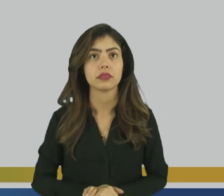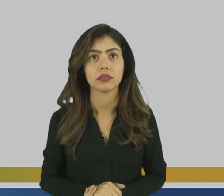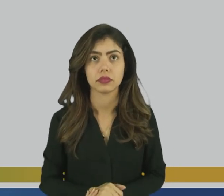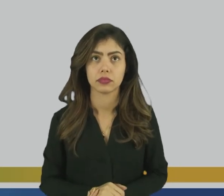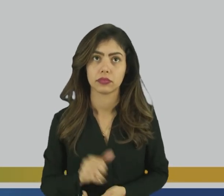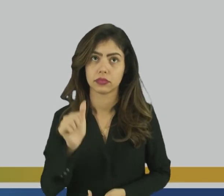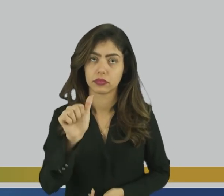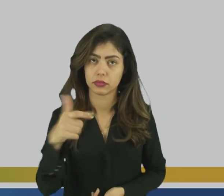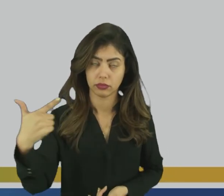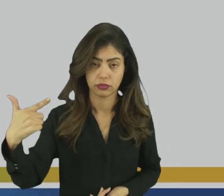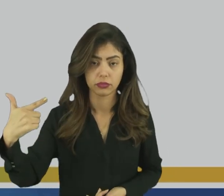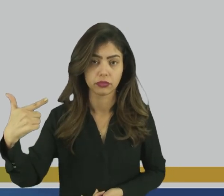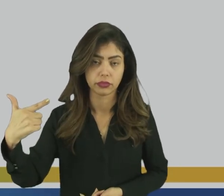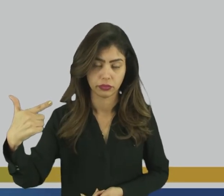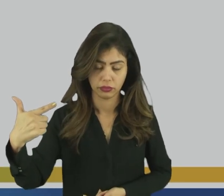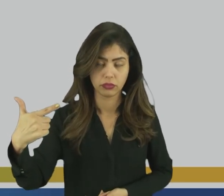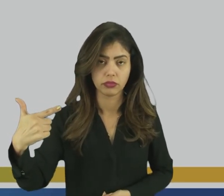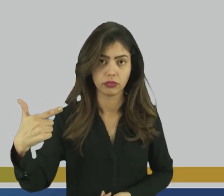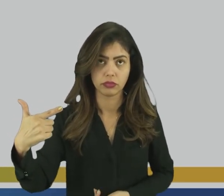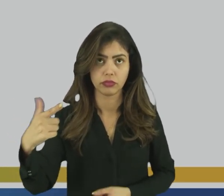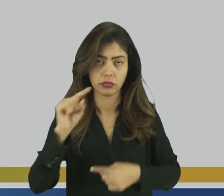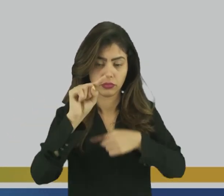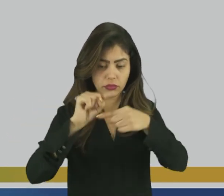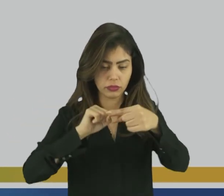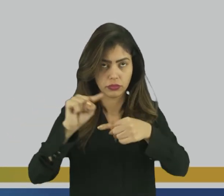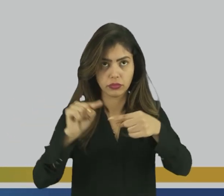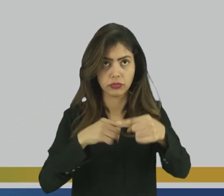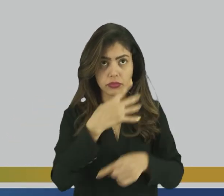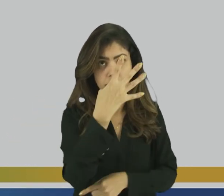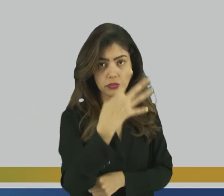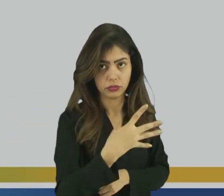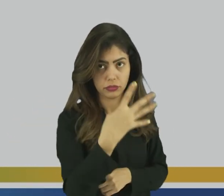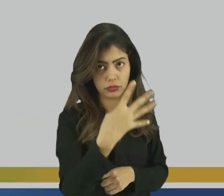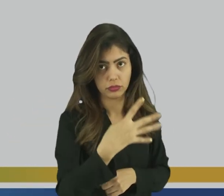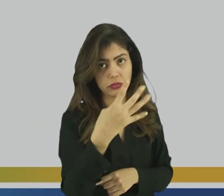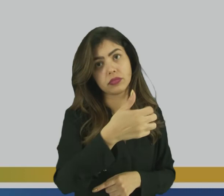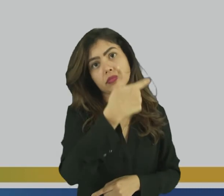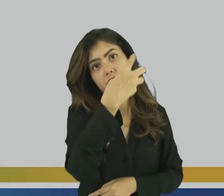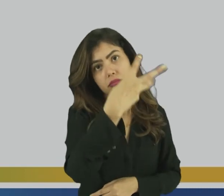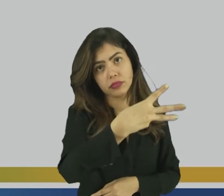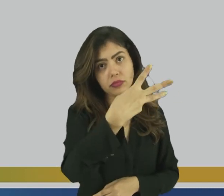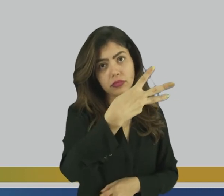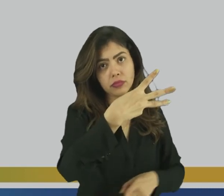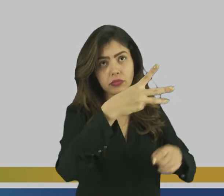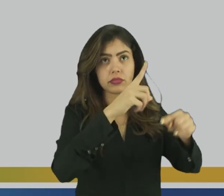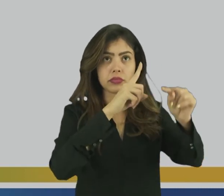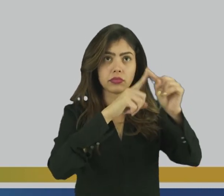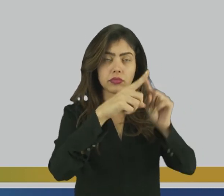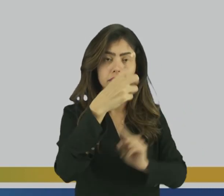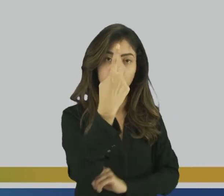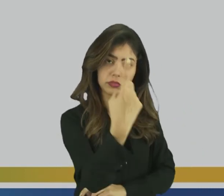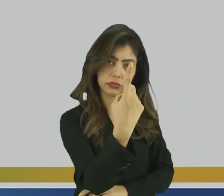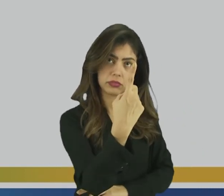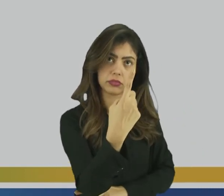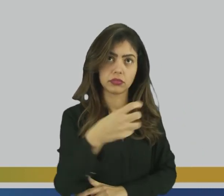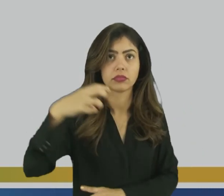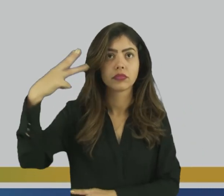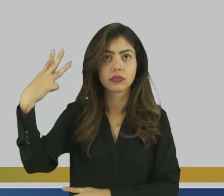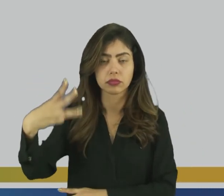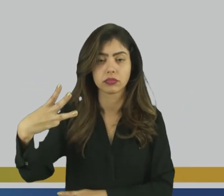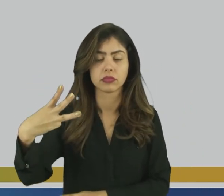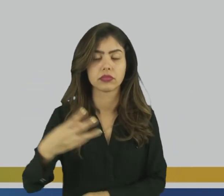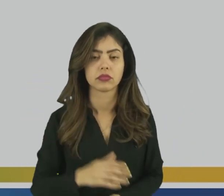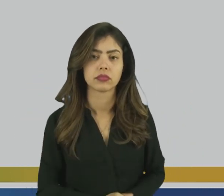Agora a gente vai fazer com a segunda fração. 12 dividido para 4 dá 3. 3 vezes 1 vai